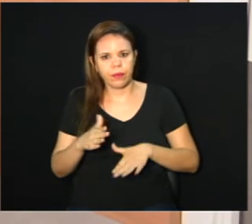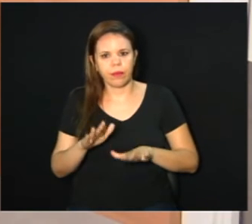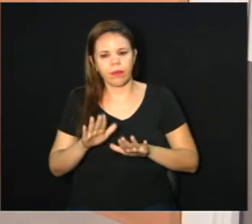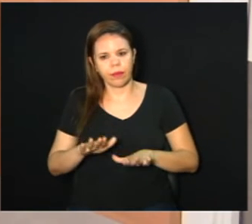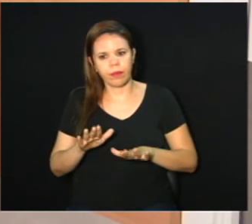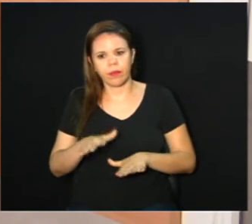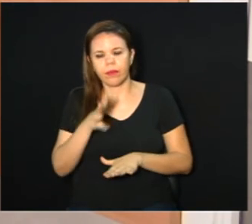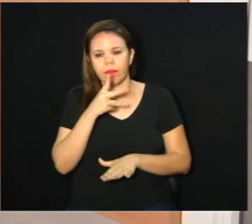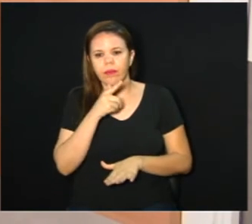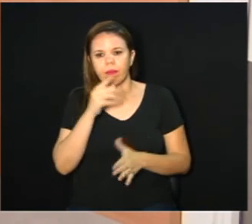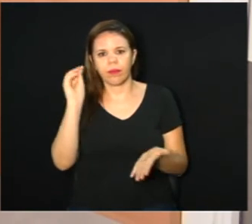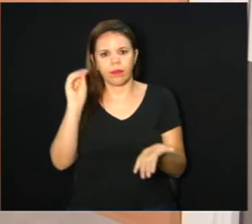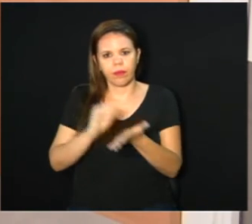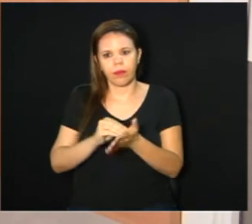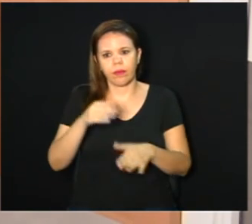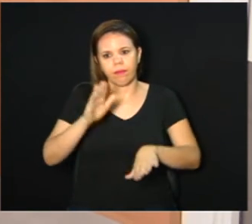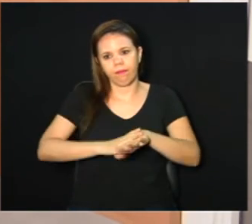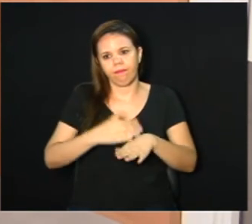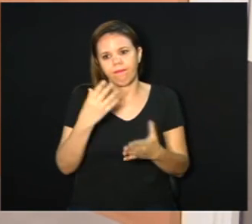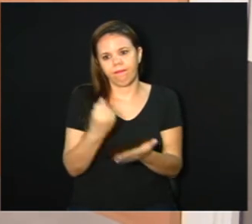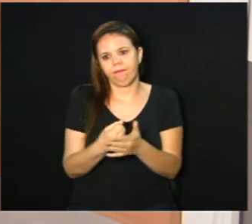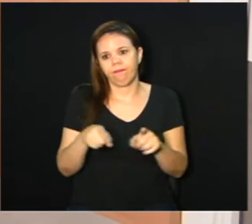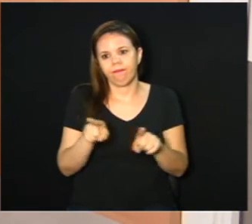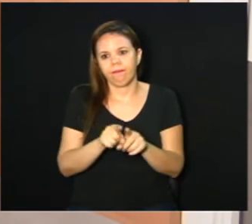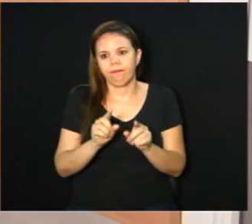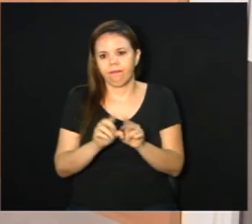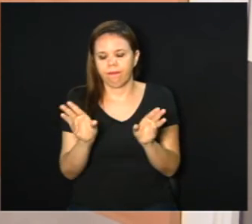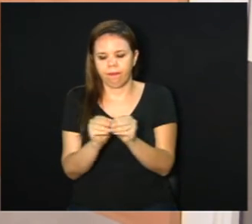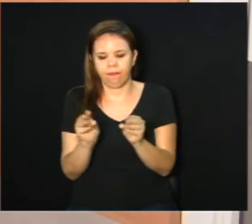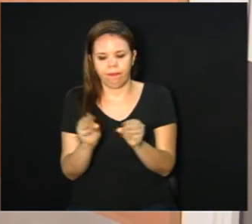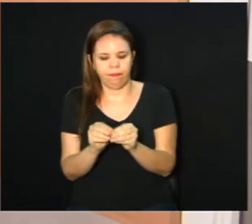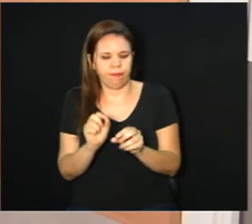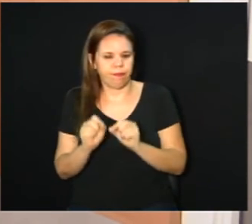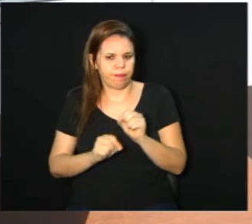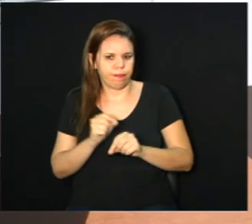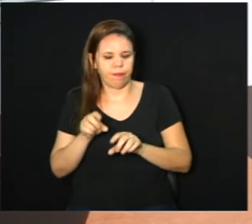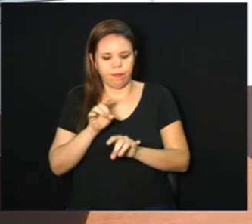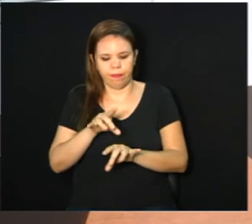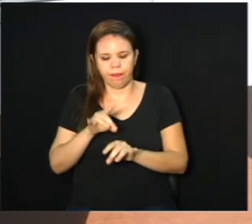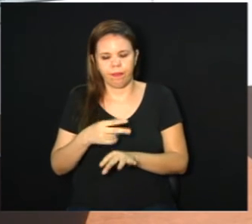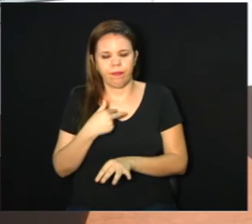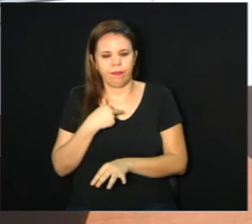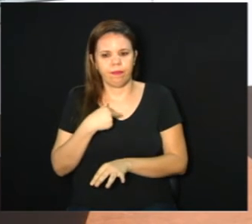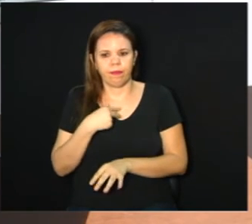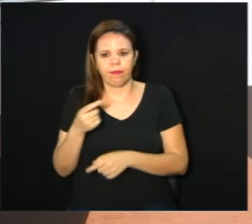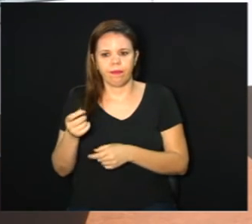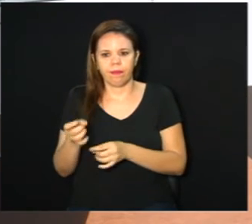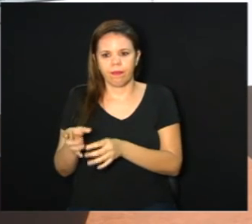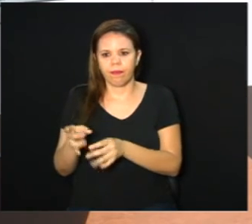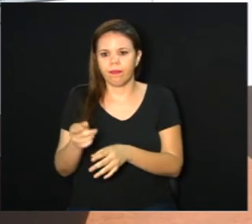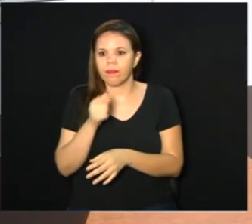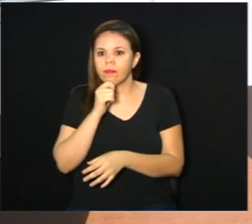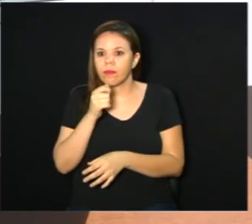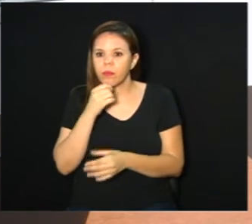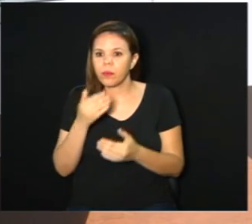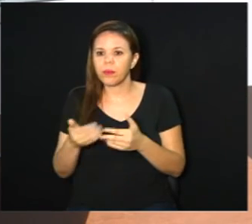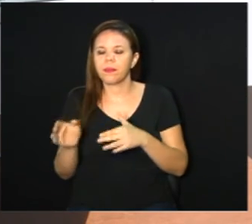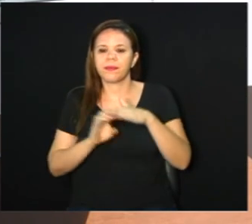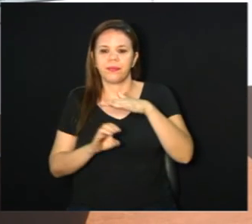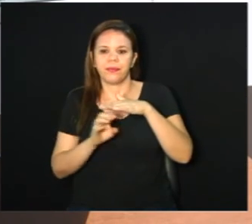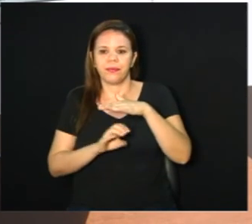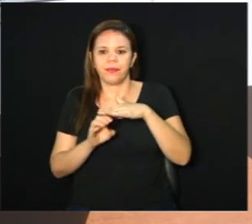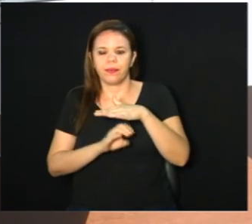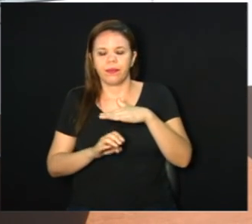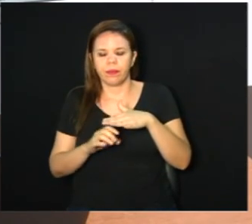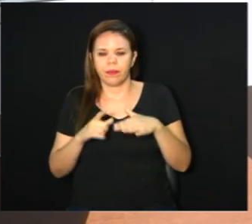processo um pouco moroso é a questão do registro da patente. Então, até está finalizado isso, tecnicamente nós não podemos comercializá-lo. Mas a empresa, que até